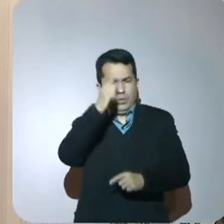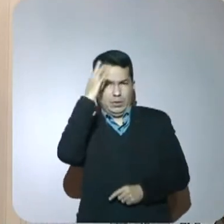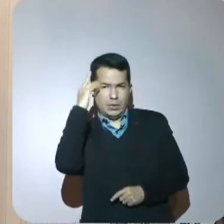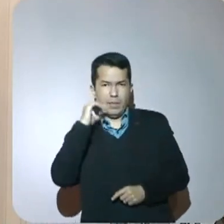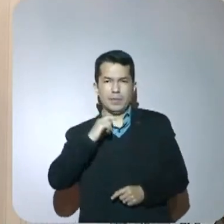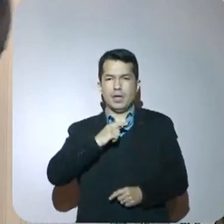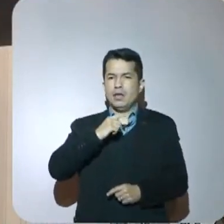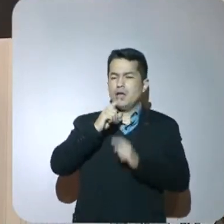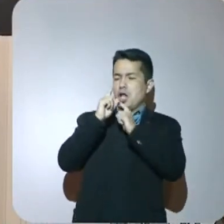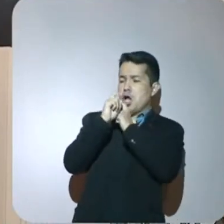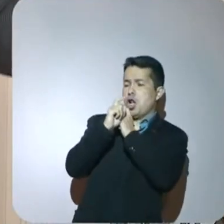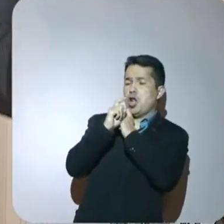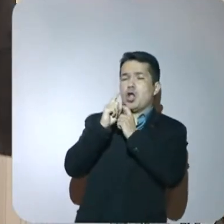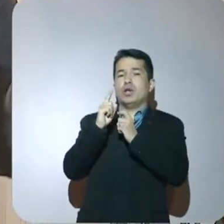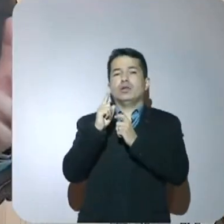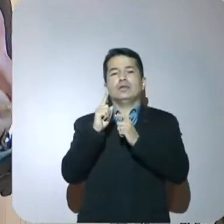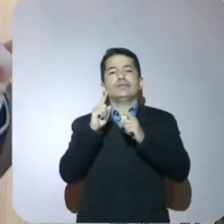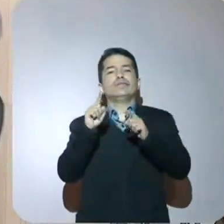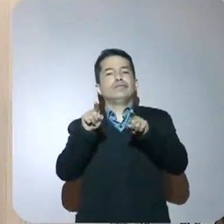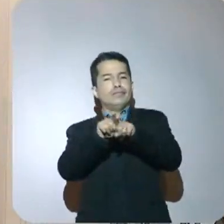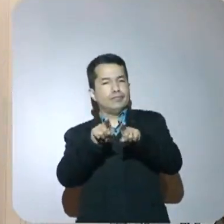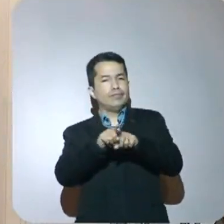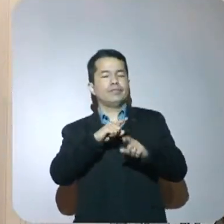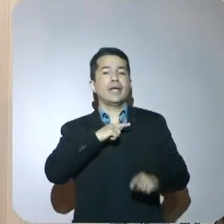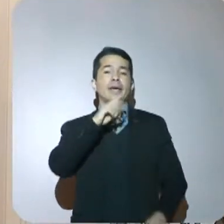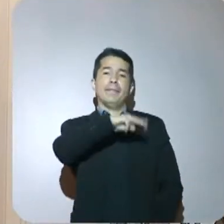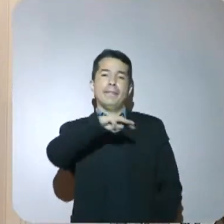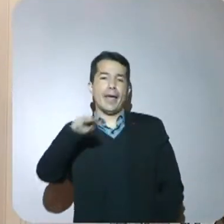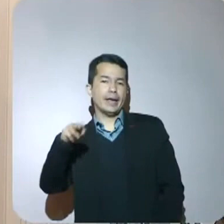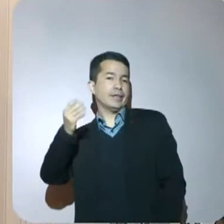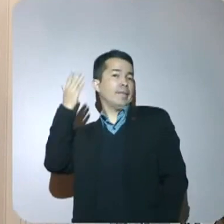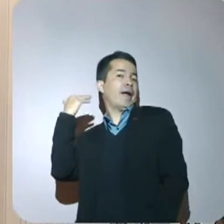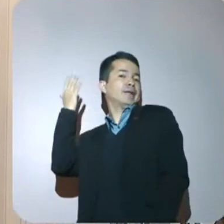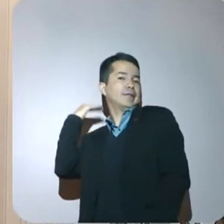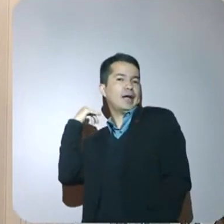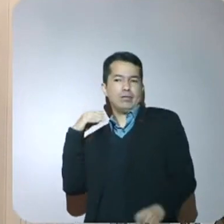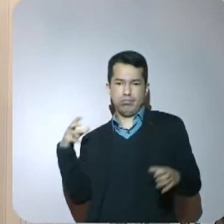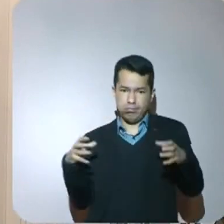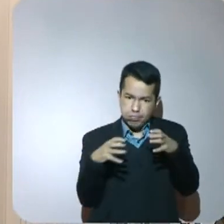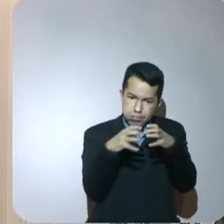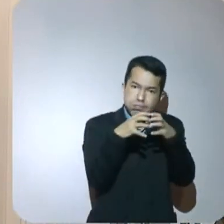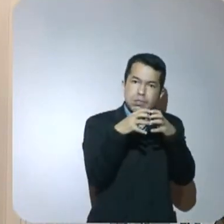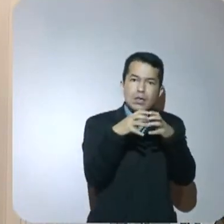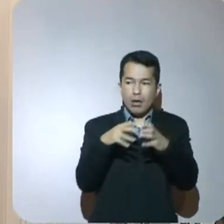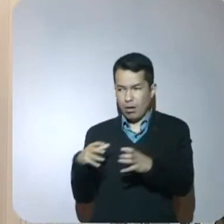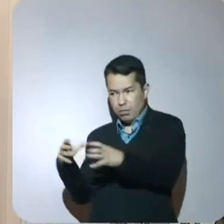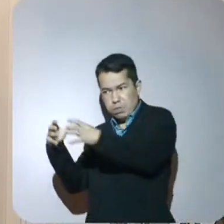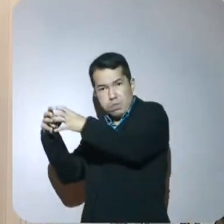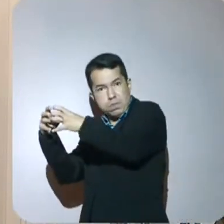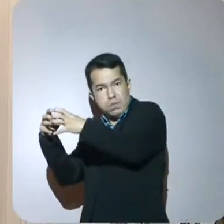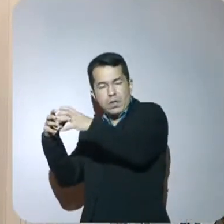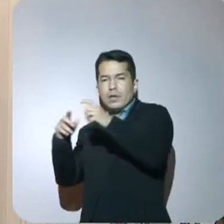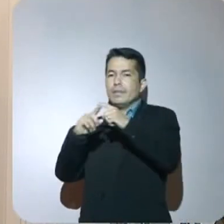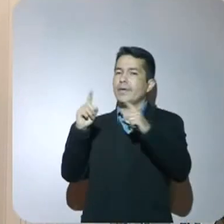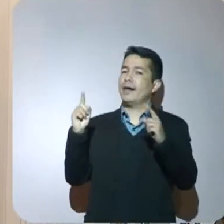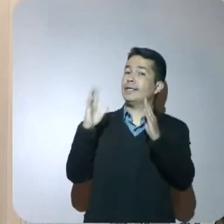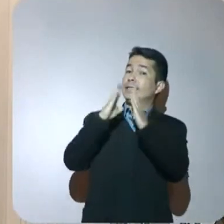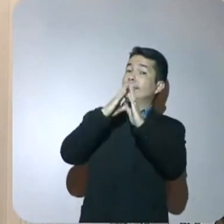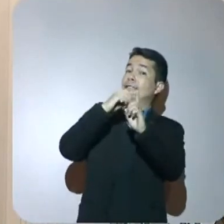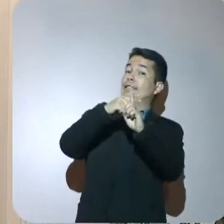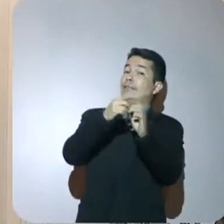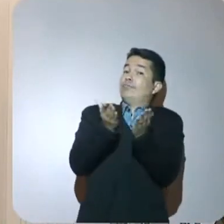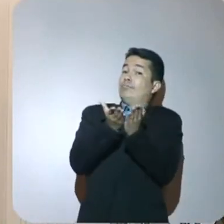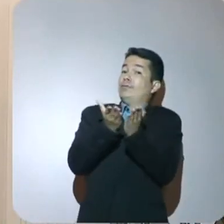da Palestina e de outros rabinos do mundo, ela entrou dentro da igreja. E ela entrou, porque isso